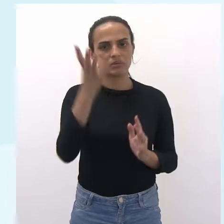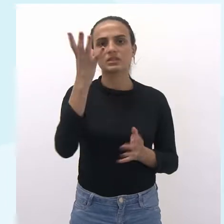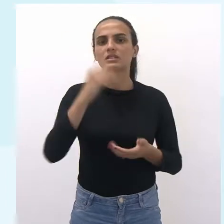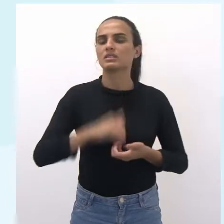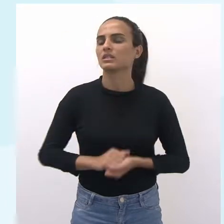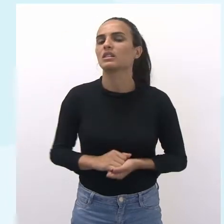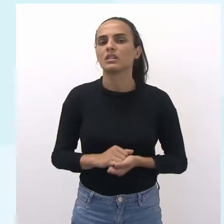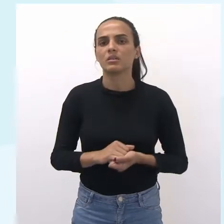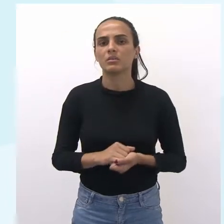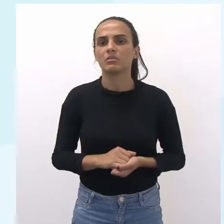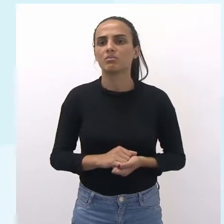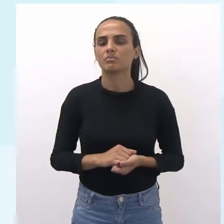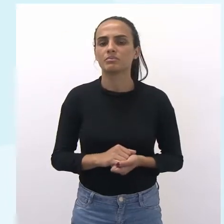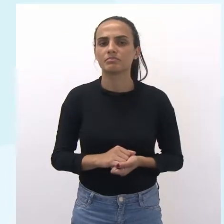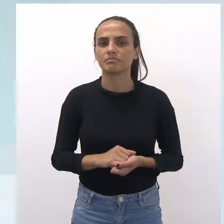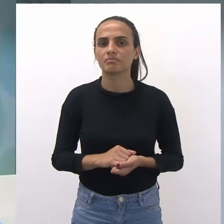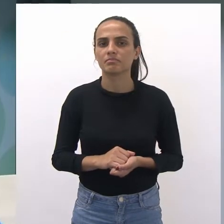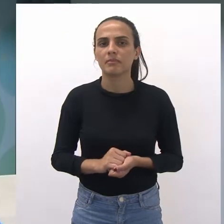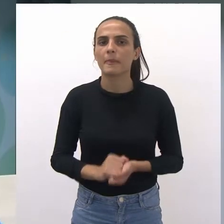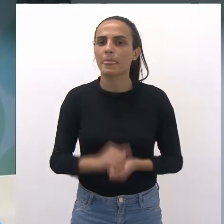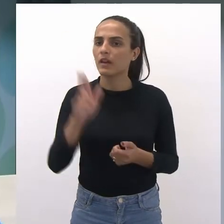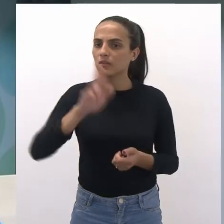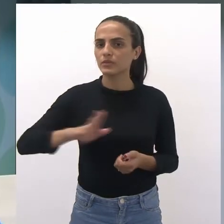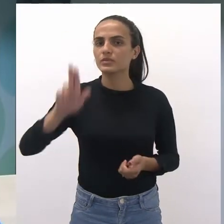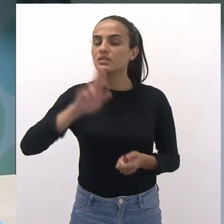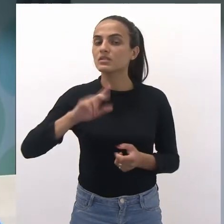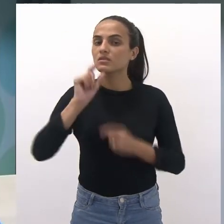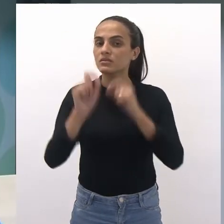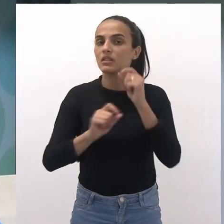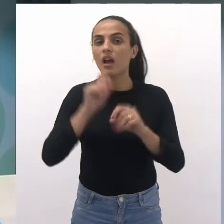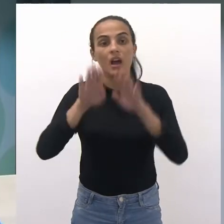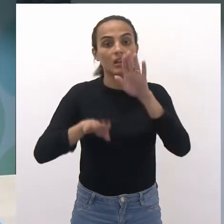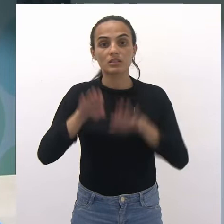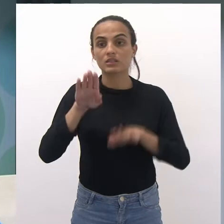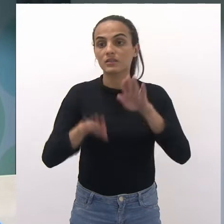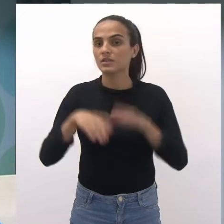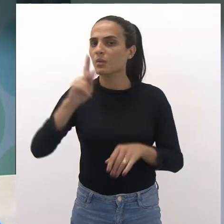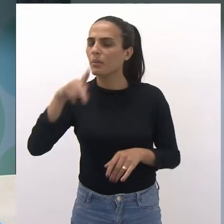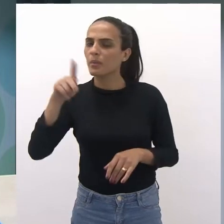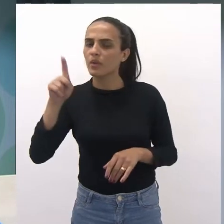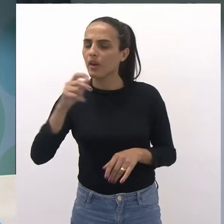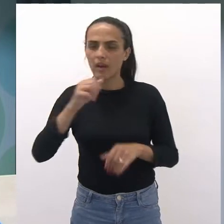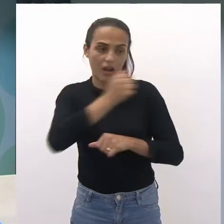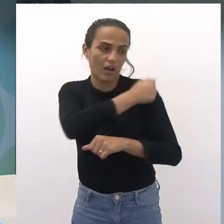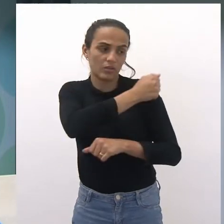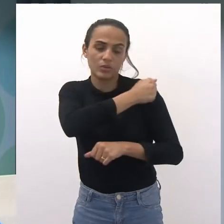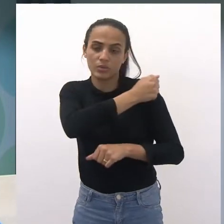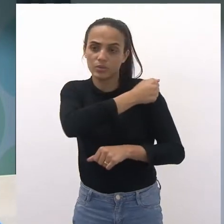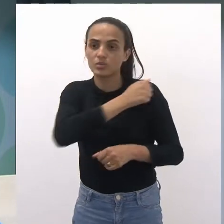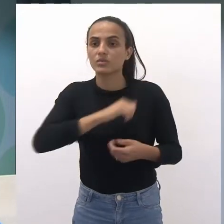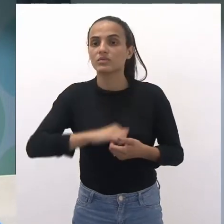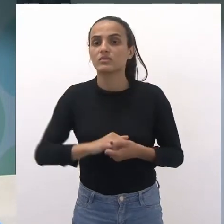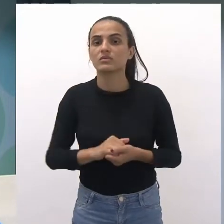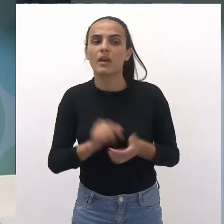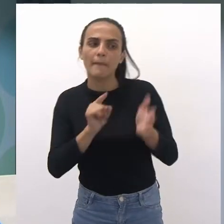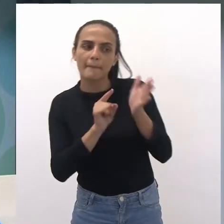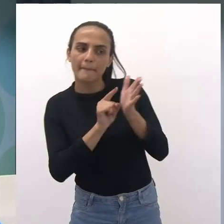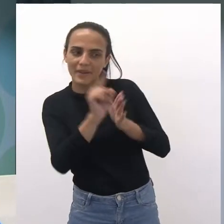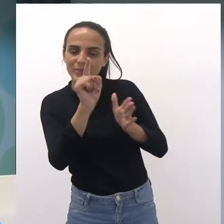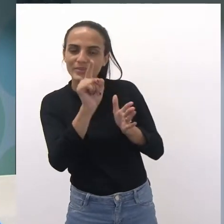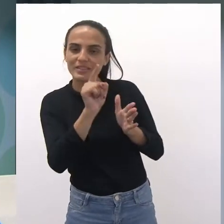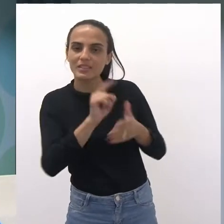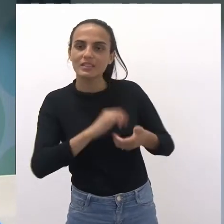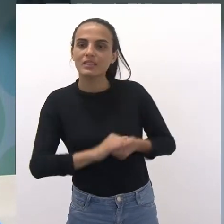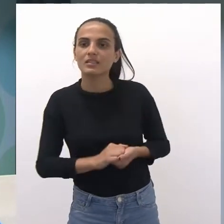de recurso que eu estava utilizando, às vezes um ou outro estudante poderia ter feito uma pergunta